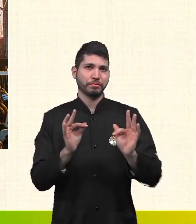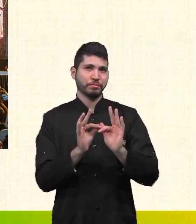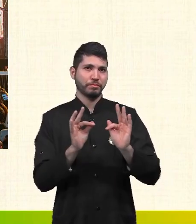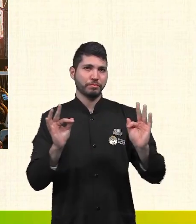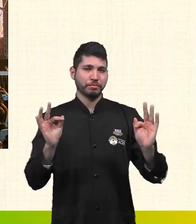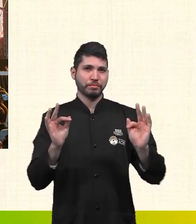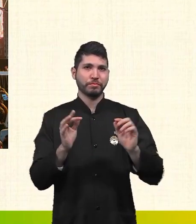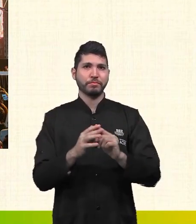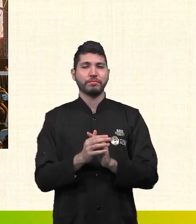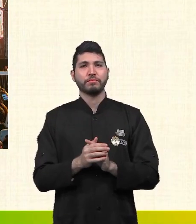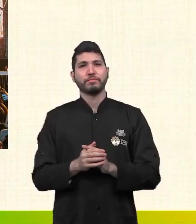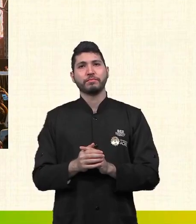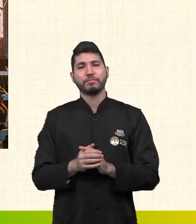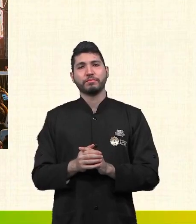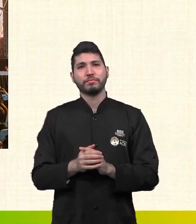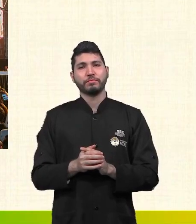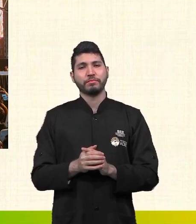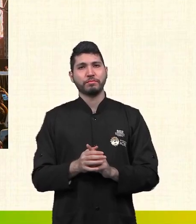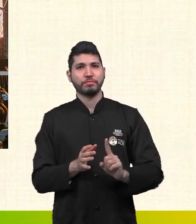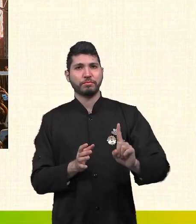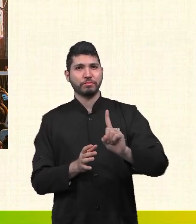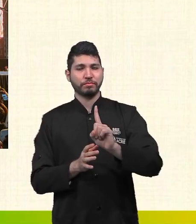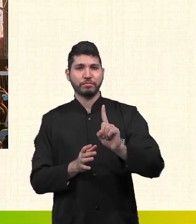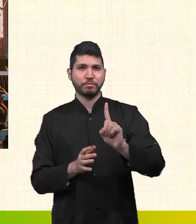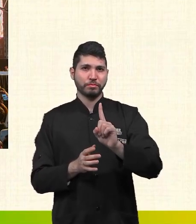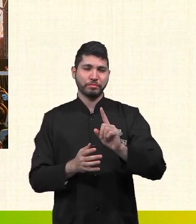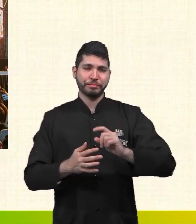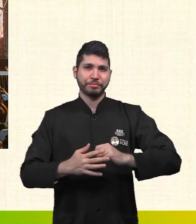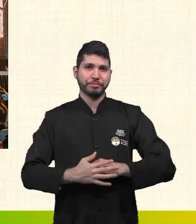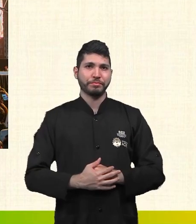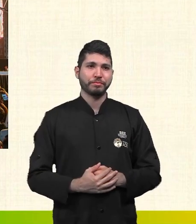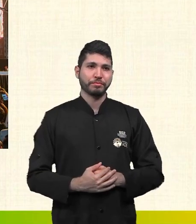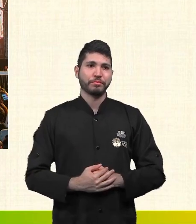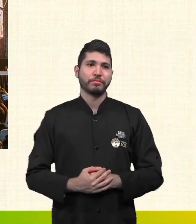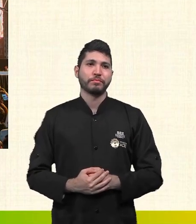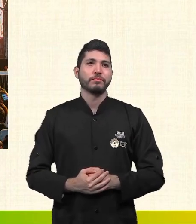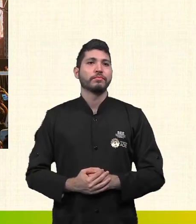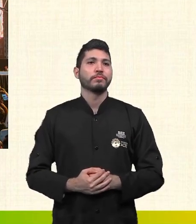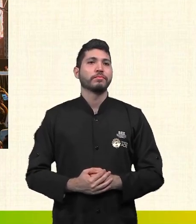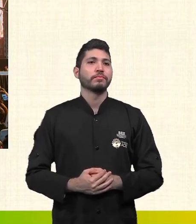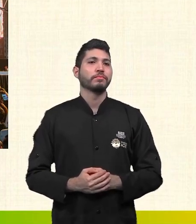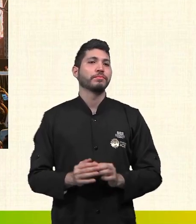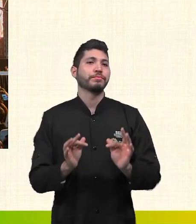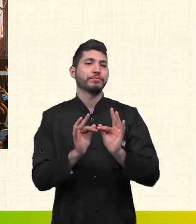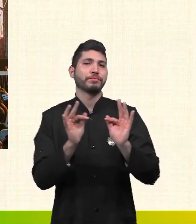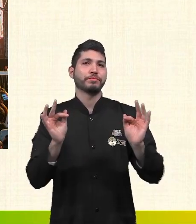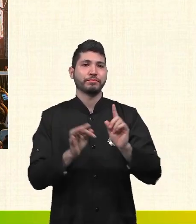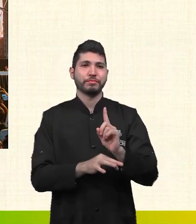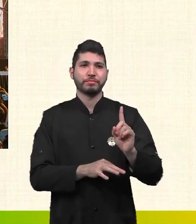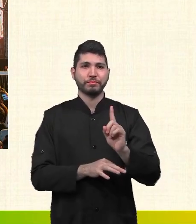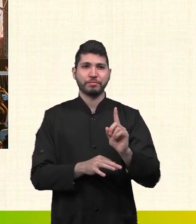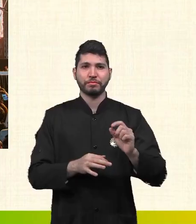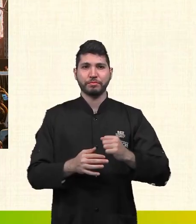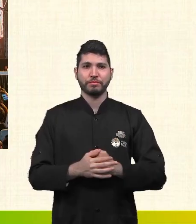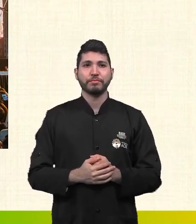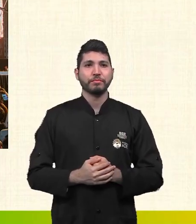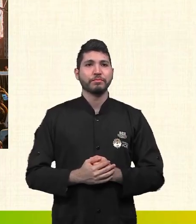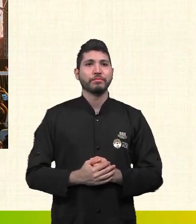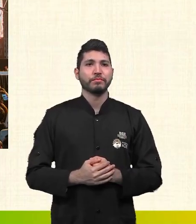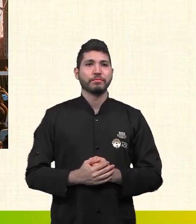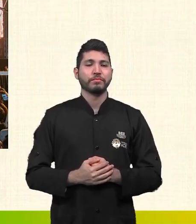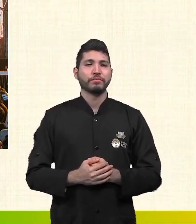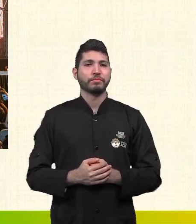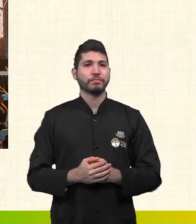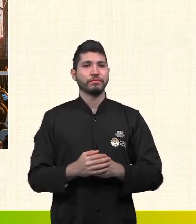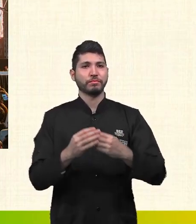negativas, pessoal. Também é muito importante falar a respeito disso. Por quê? Nas frases negativas, nós vamos acrescentar,